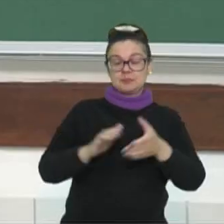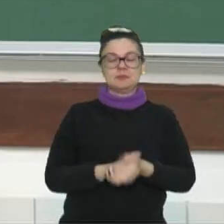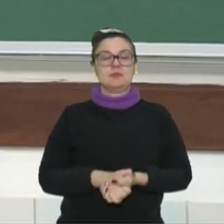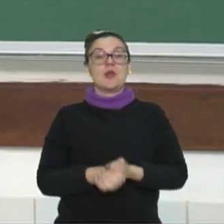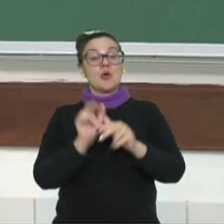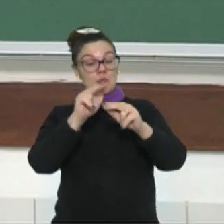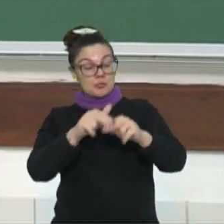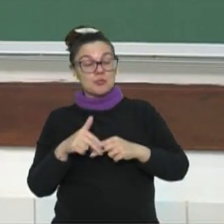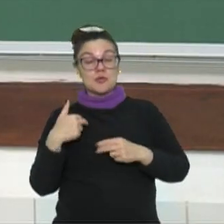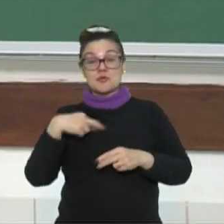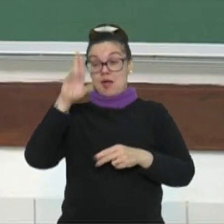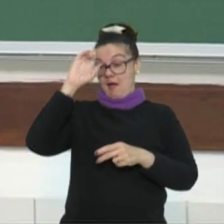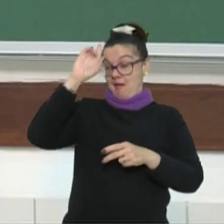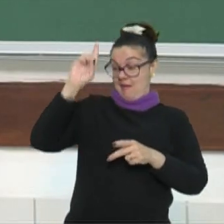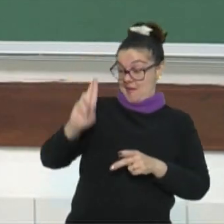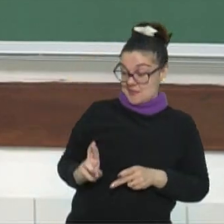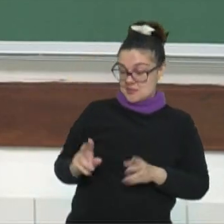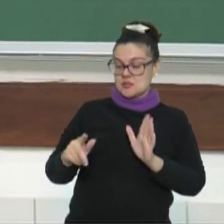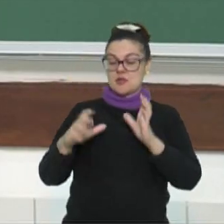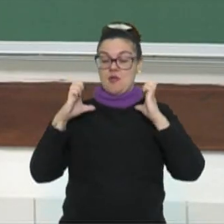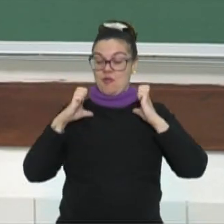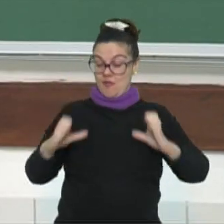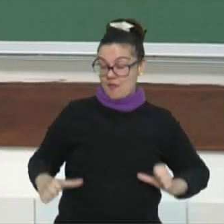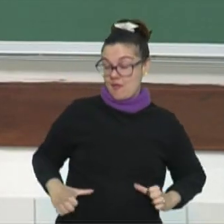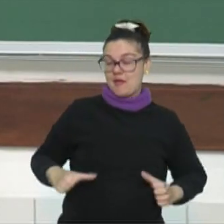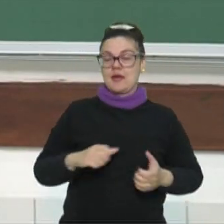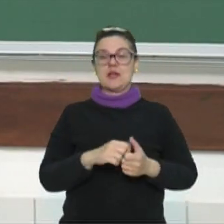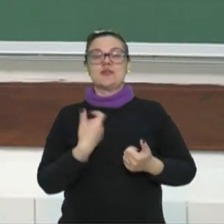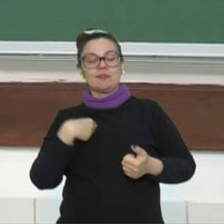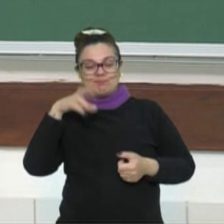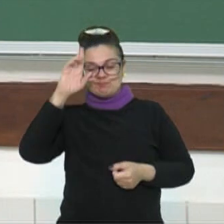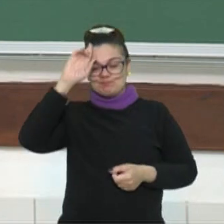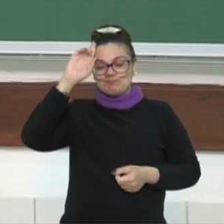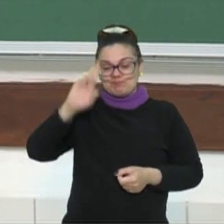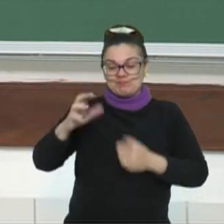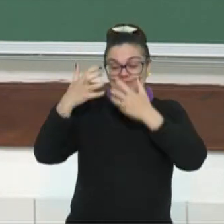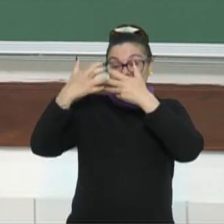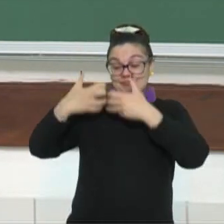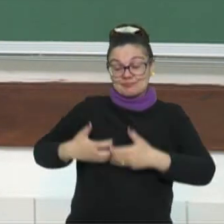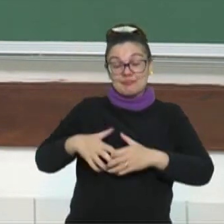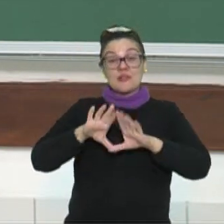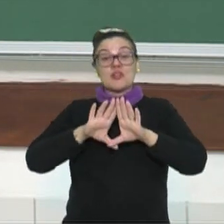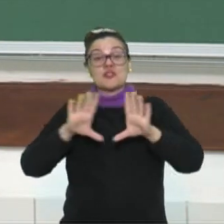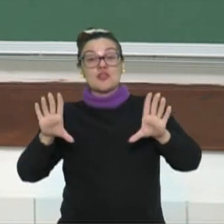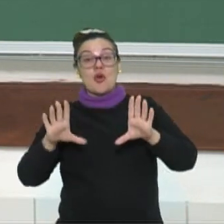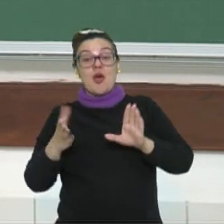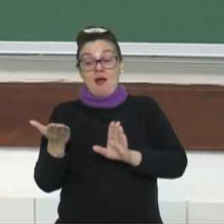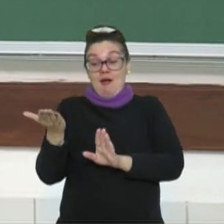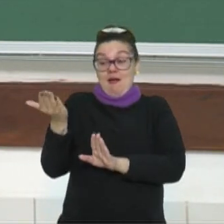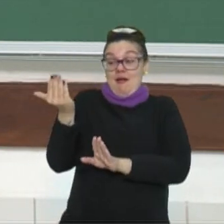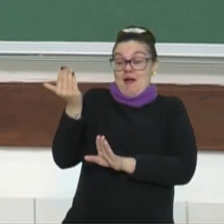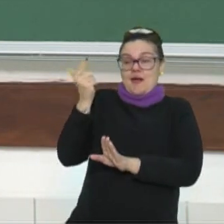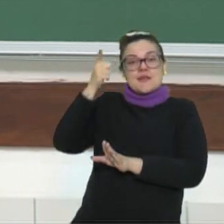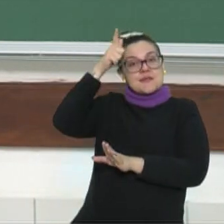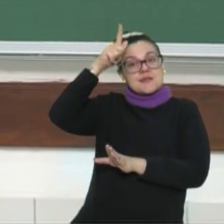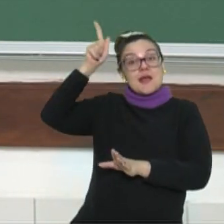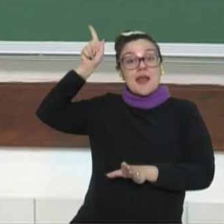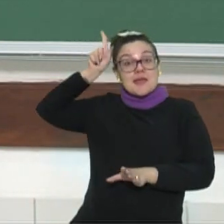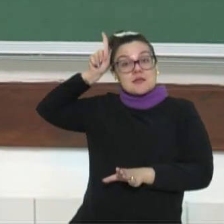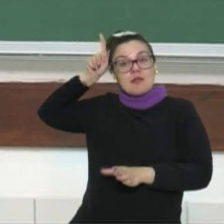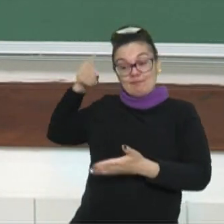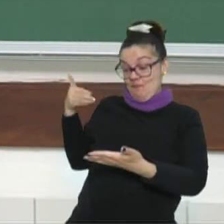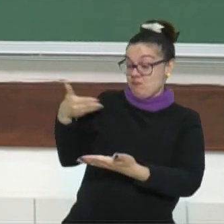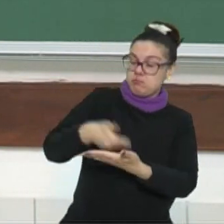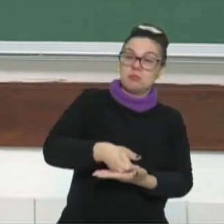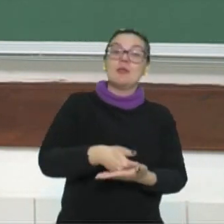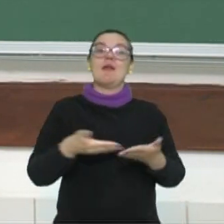o racionalismo ético, ou seja, a racionalização pura e simplesmente que era vista lá no período grego, ela volta com